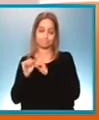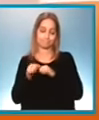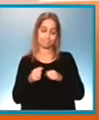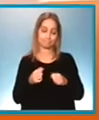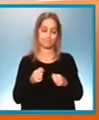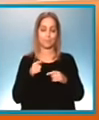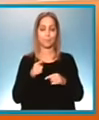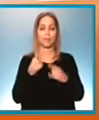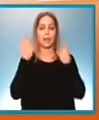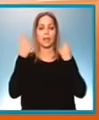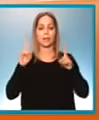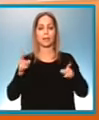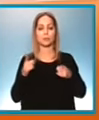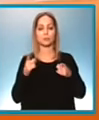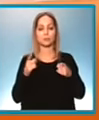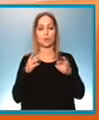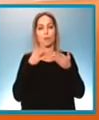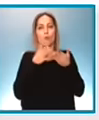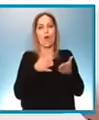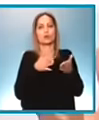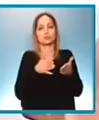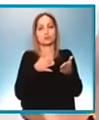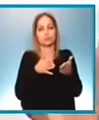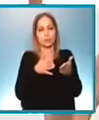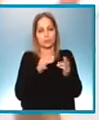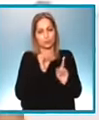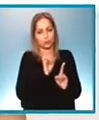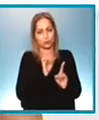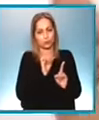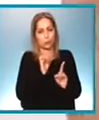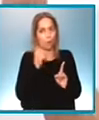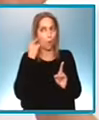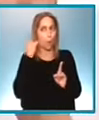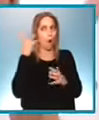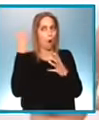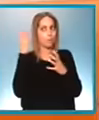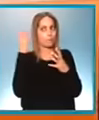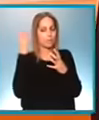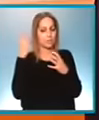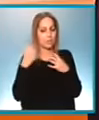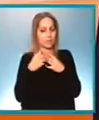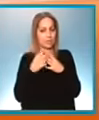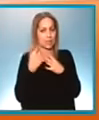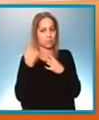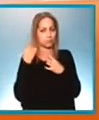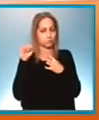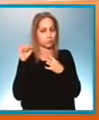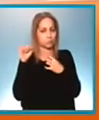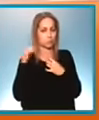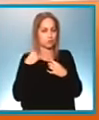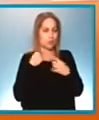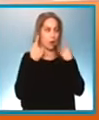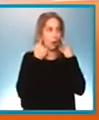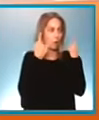E a música foi o escape que encontrou para não ouvir, muitas vezes, o ruído das sim, bombas. Isto, de...